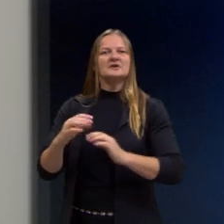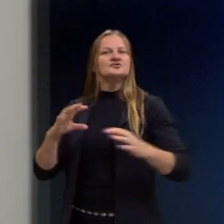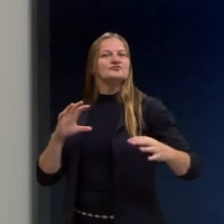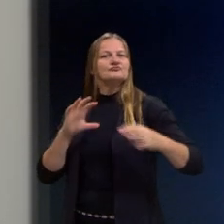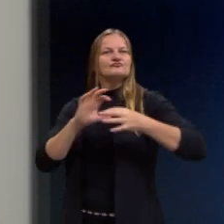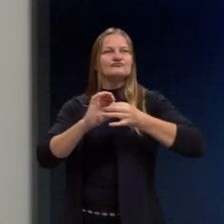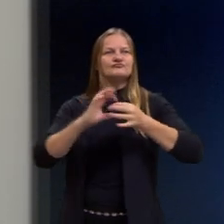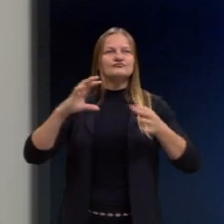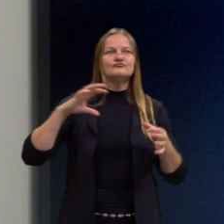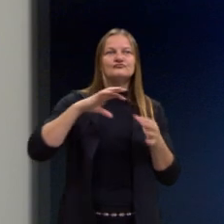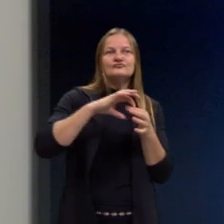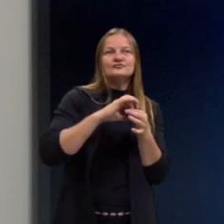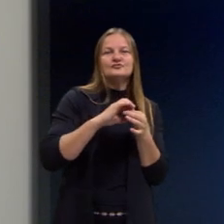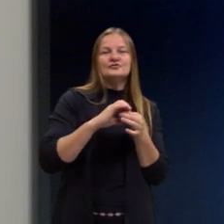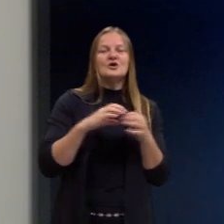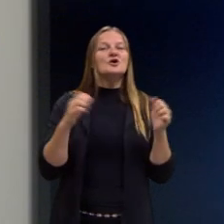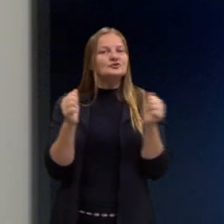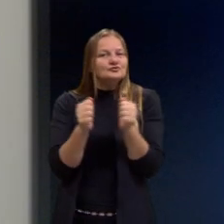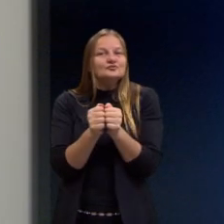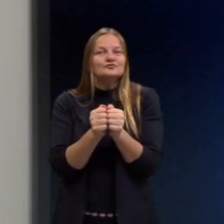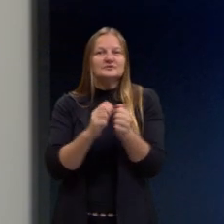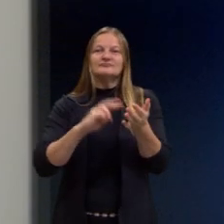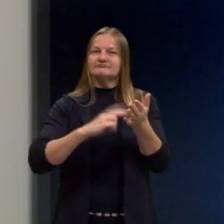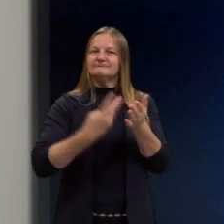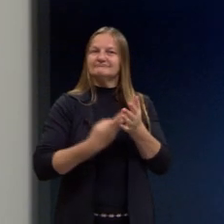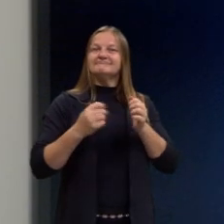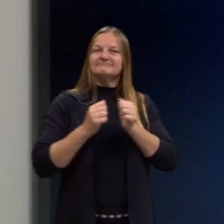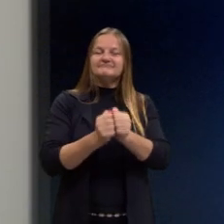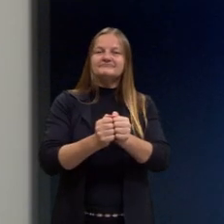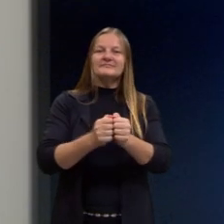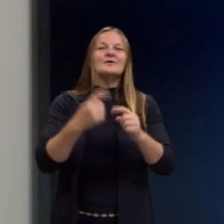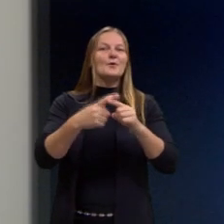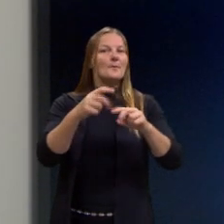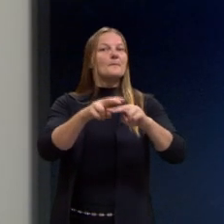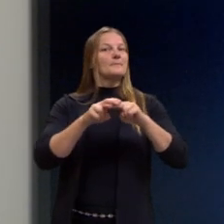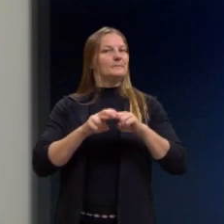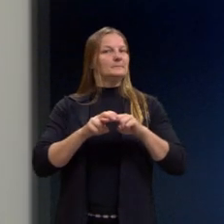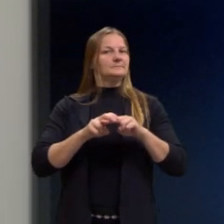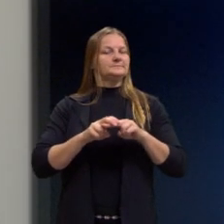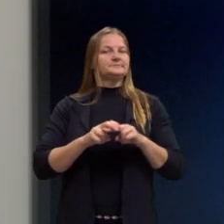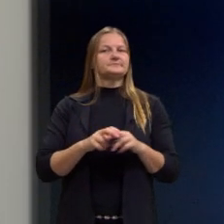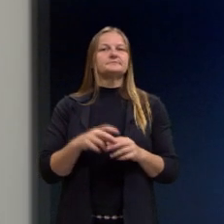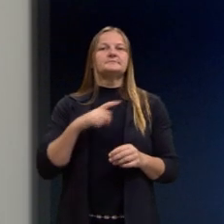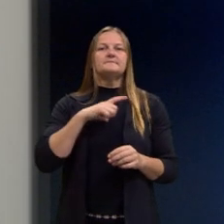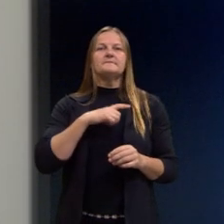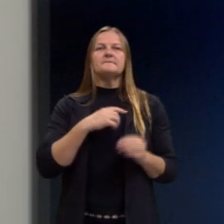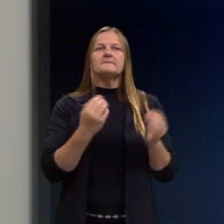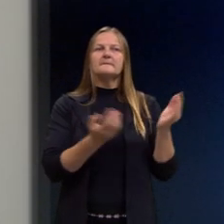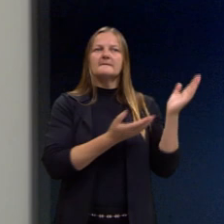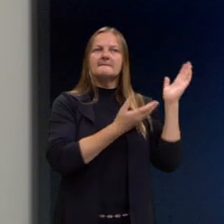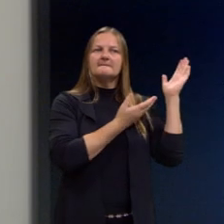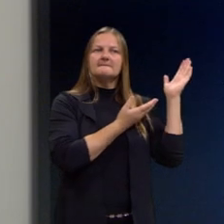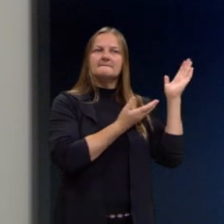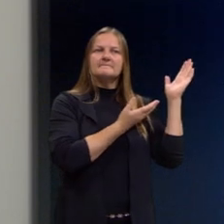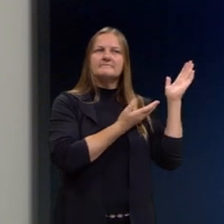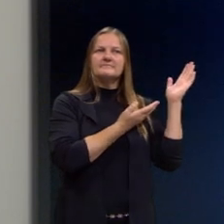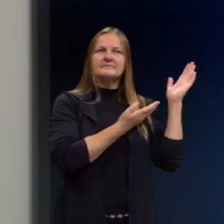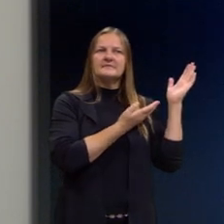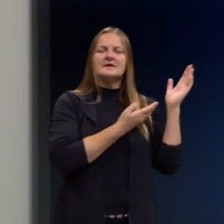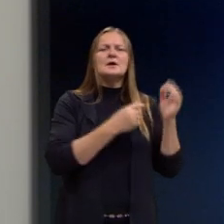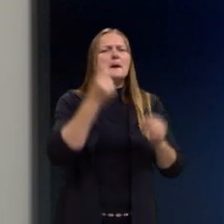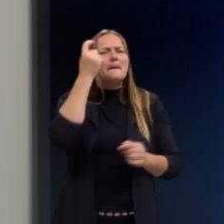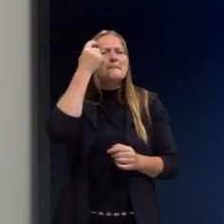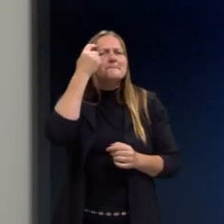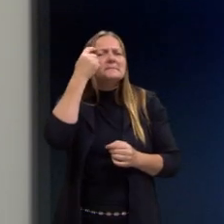interligadas que significam juntas e portanto aqui a gente começa a pensando